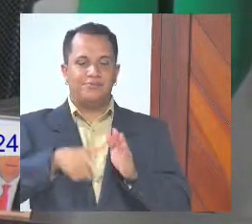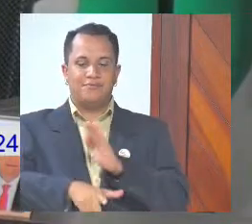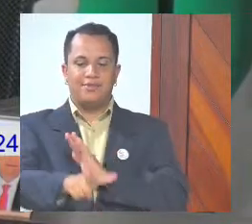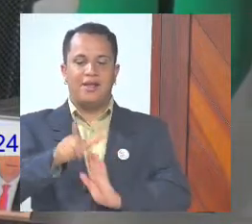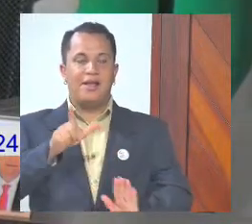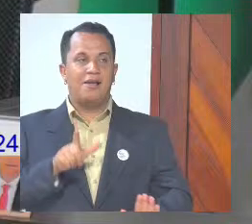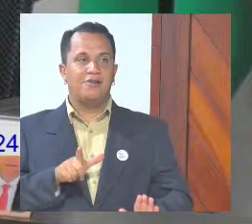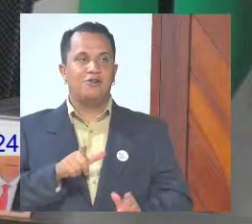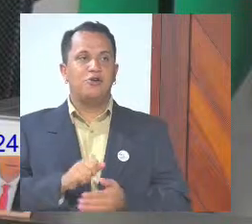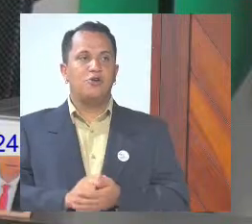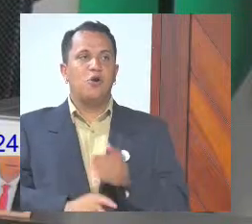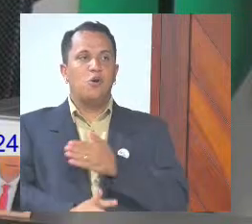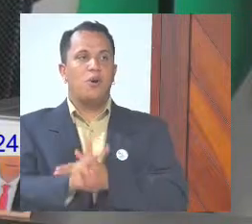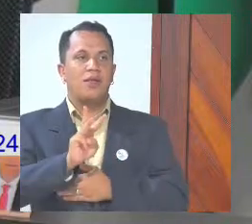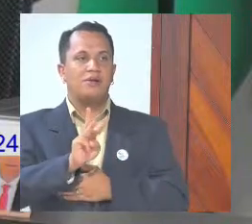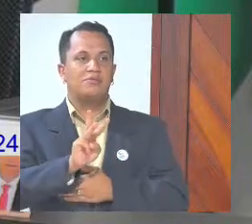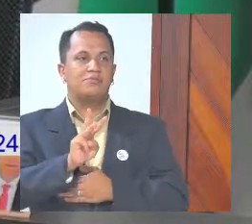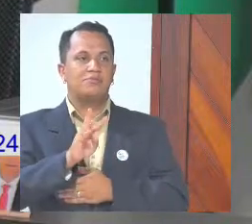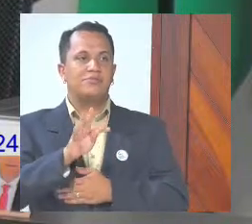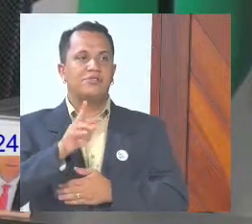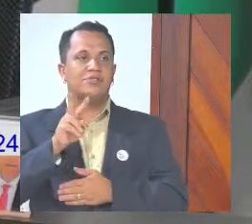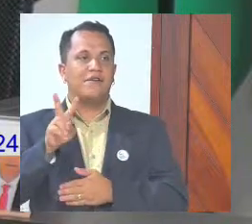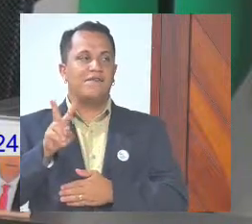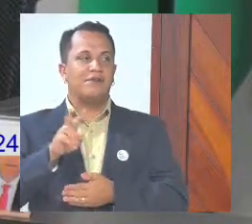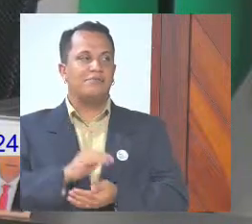anterior, William da TV.